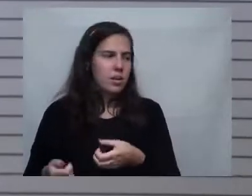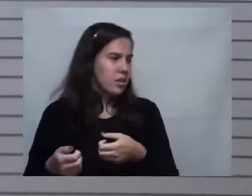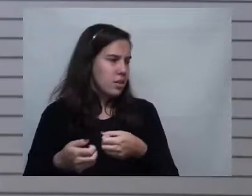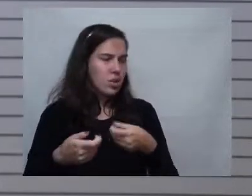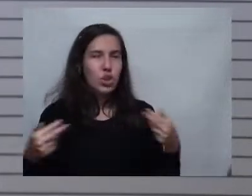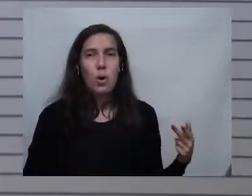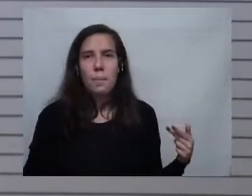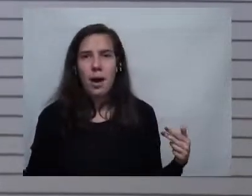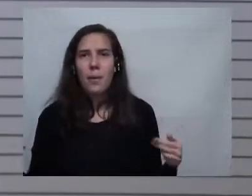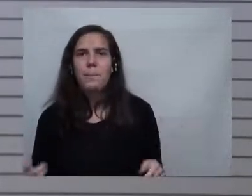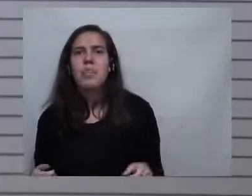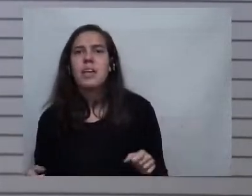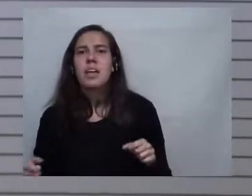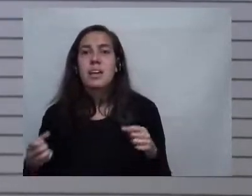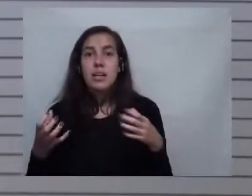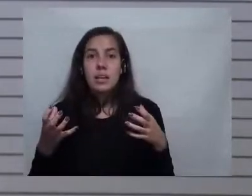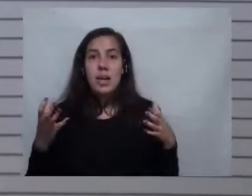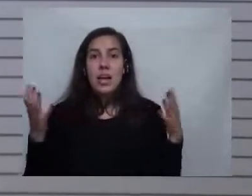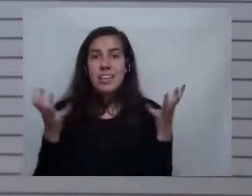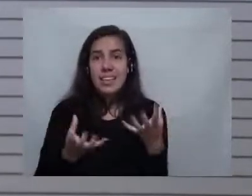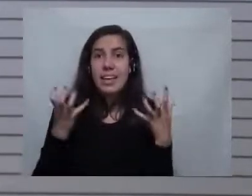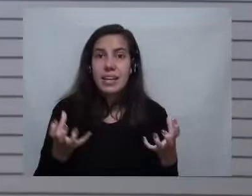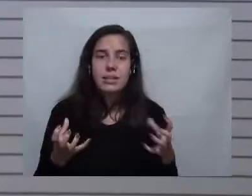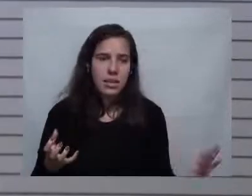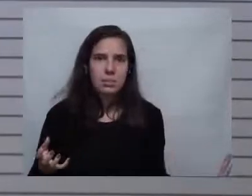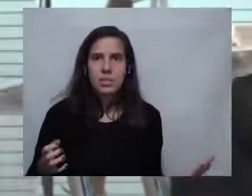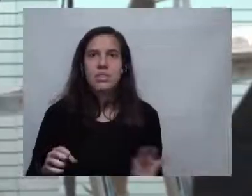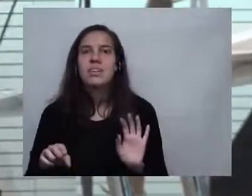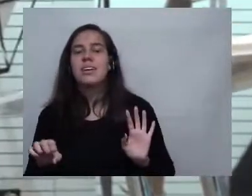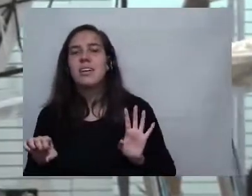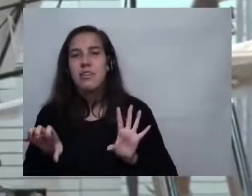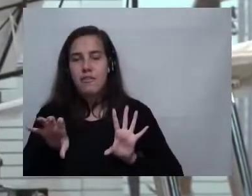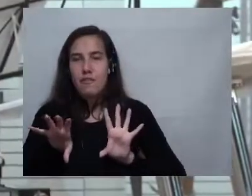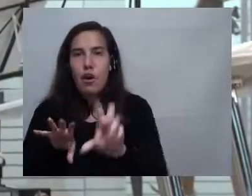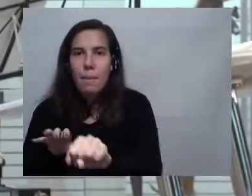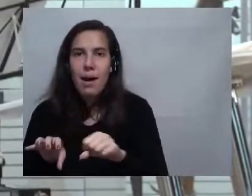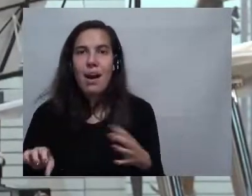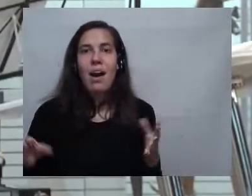morrer E você tá vivendo pouco e mal